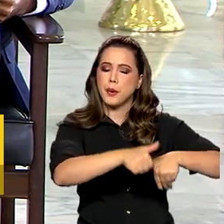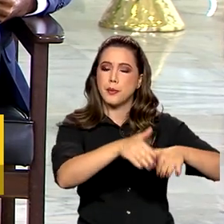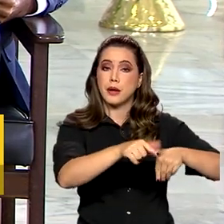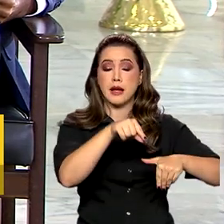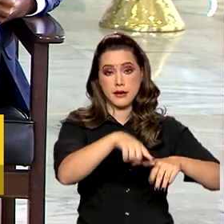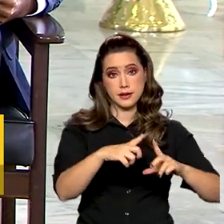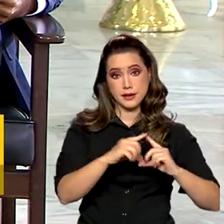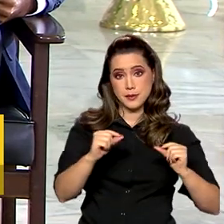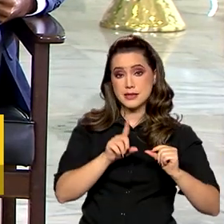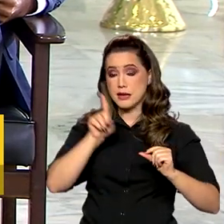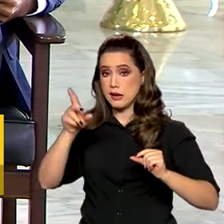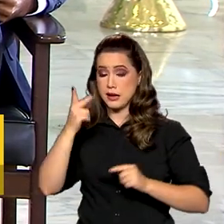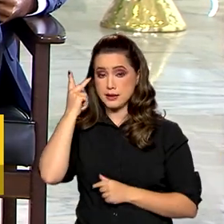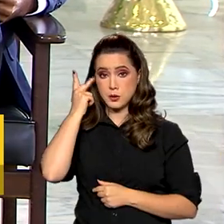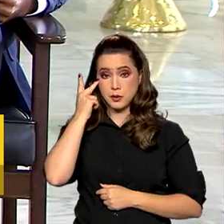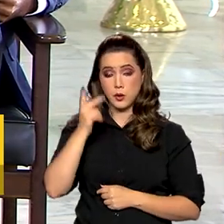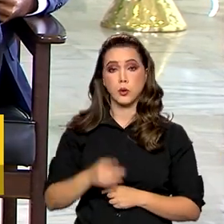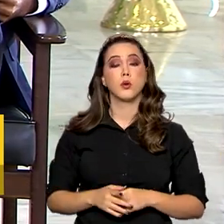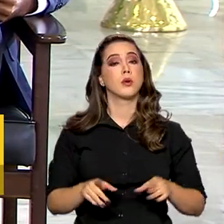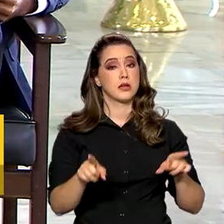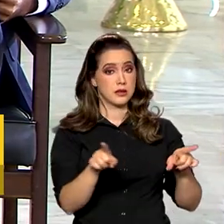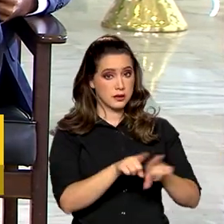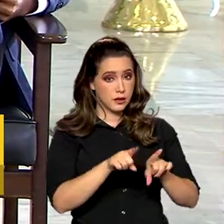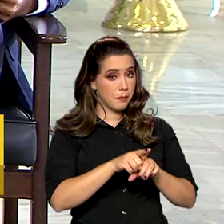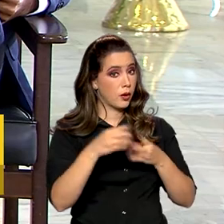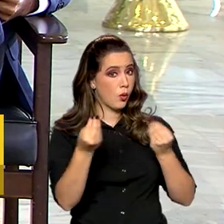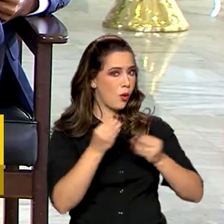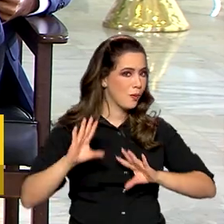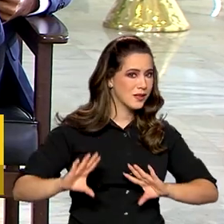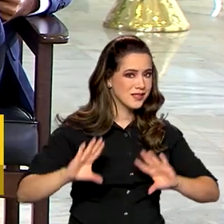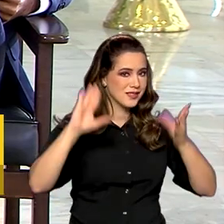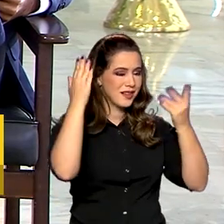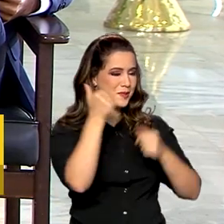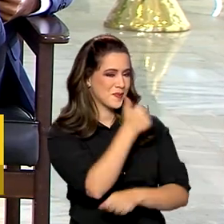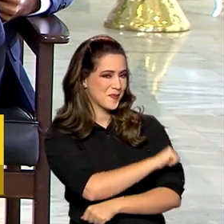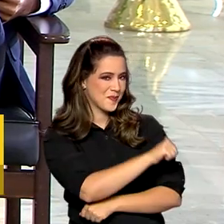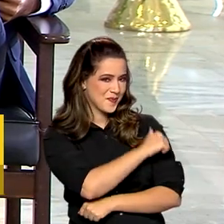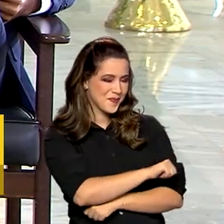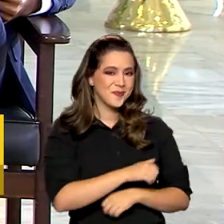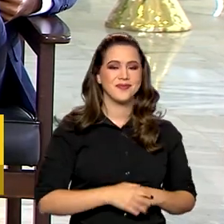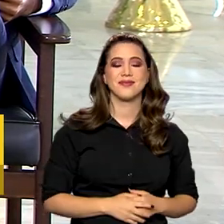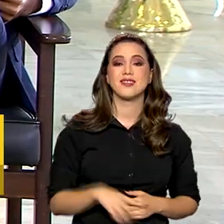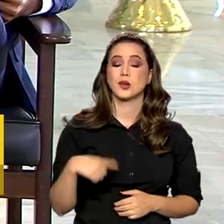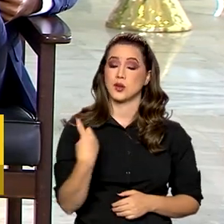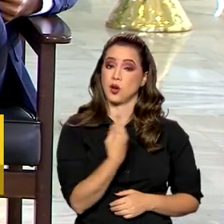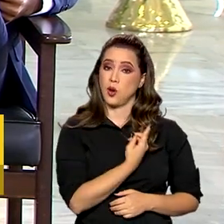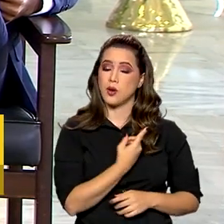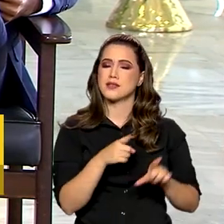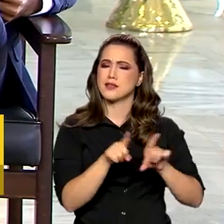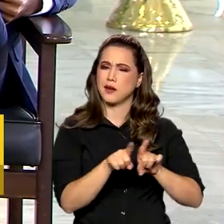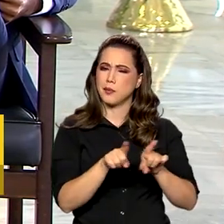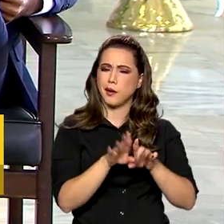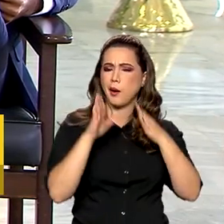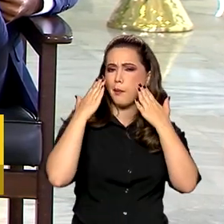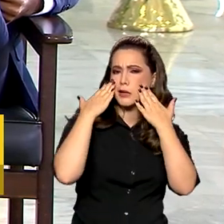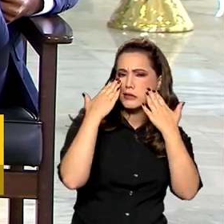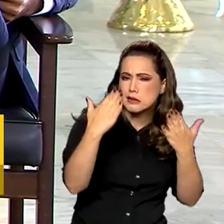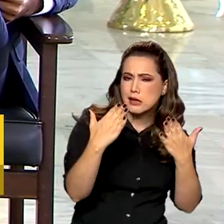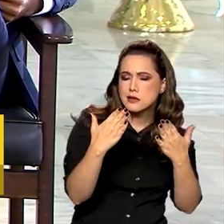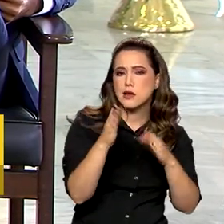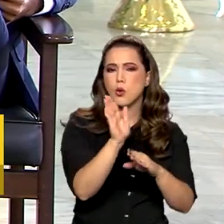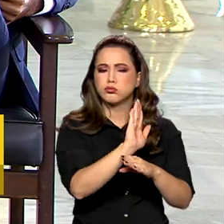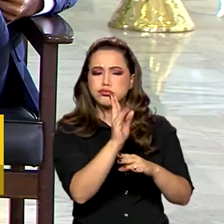Brasília e em São Paulo. E ainda, como será a celebração no Rio de Janeiro. Teremos também reportagens especiais